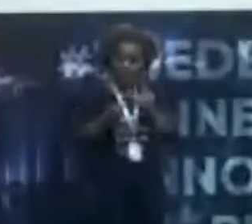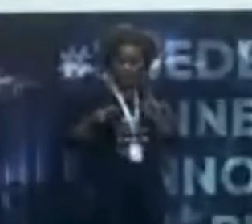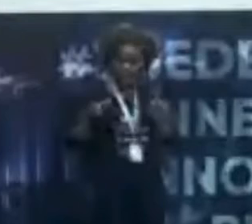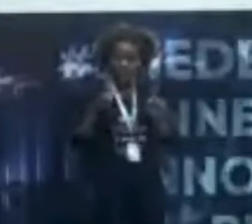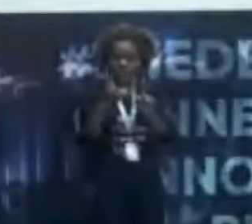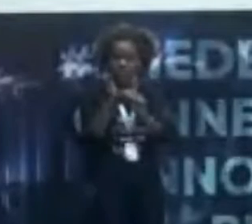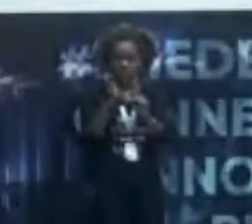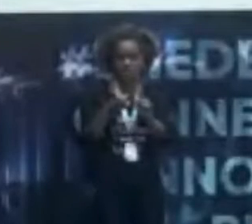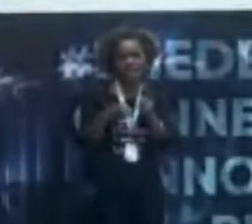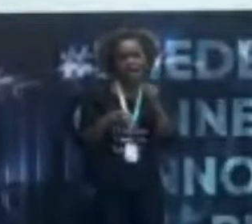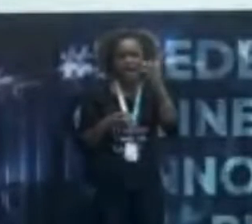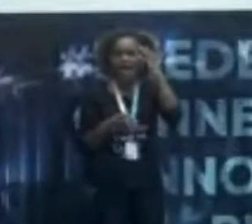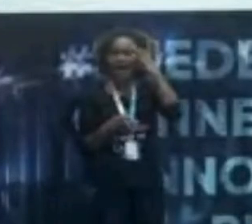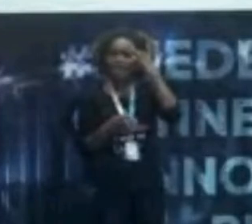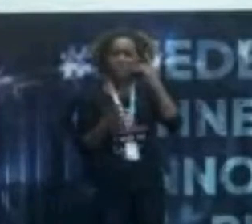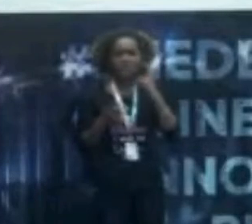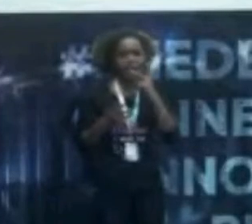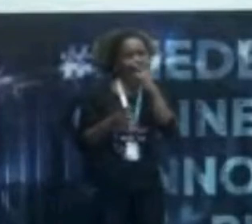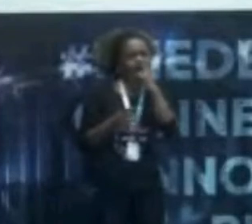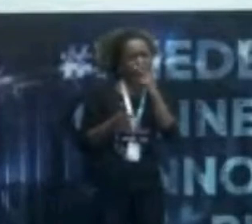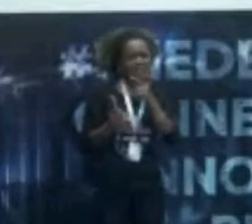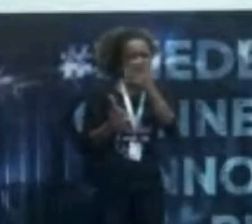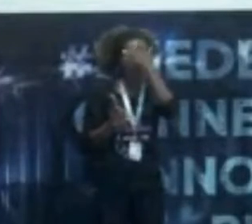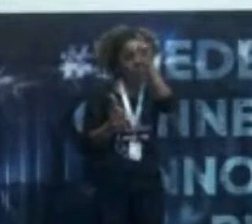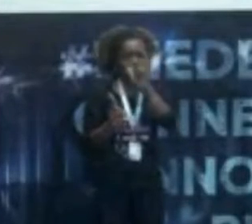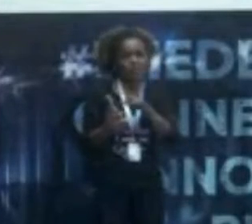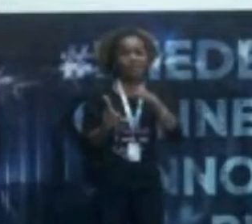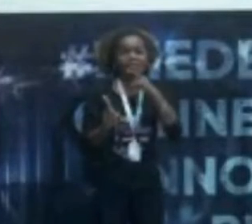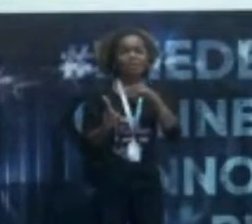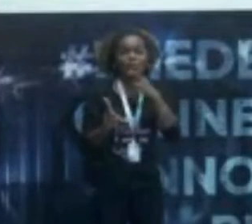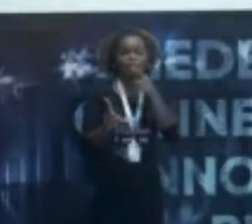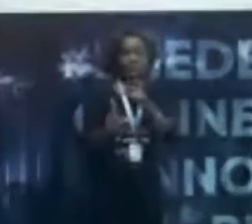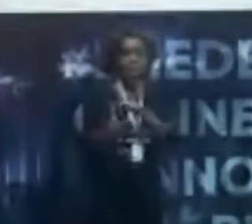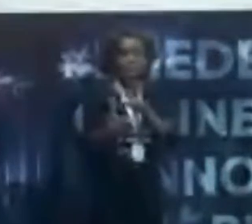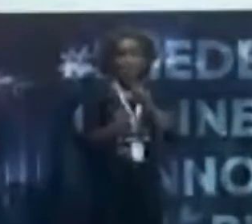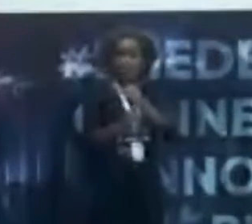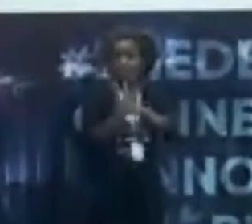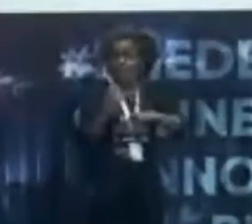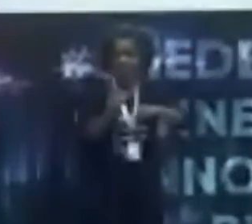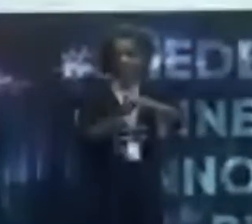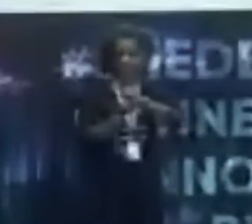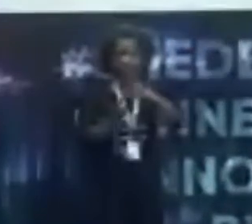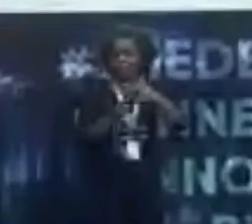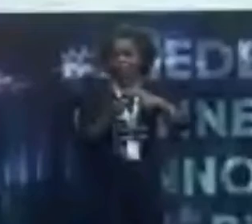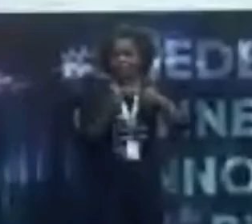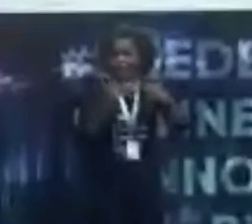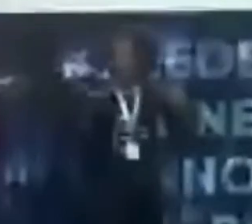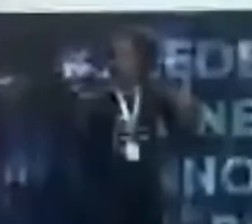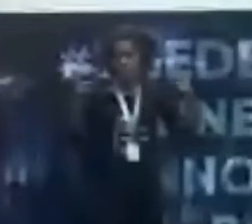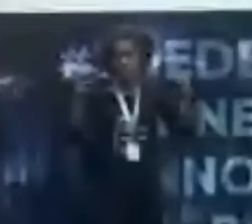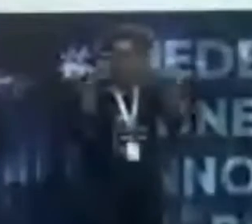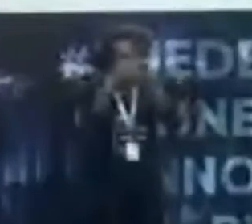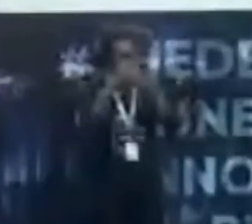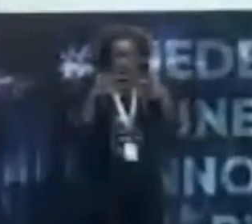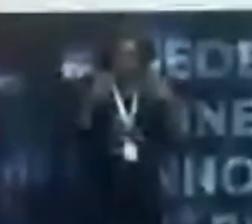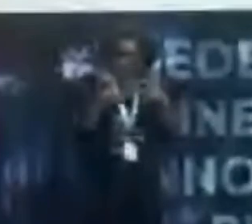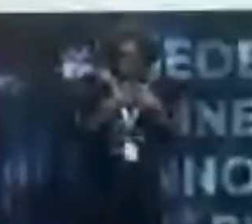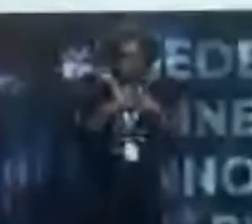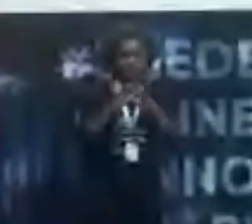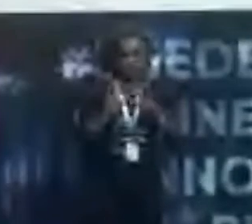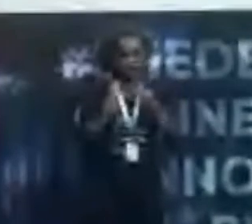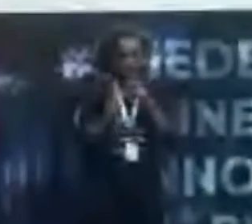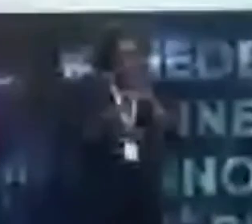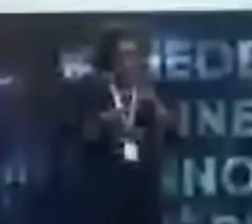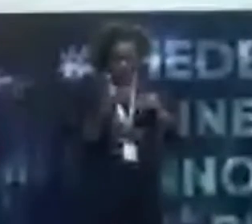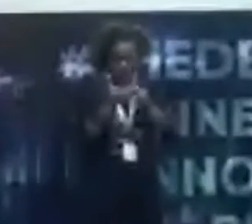aquele estigma de estabilidade ou da pessoa que não consegue ficar com cenários críticos ou complexo. Aí aqui eu até queria colocar também